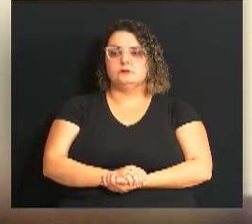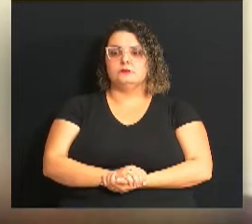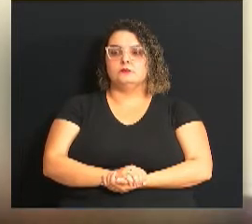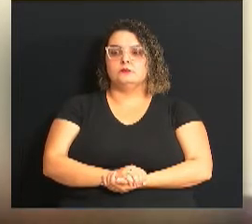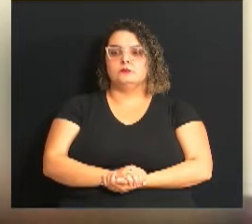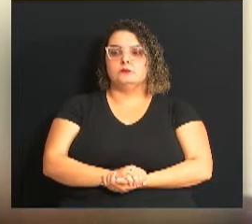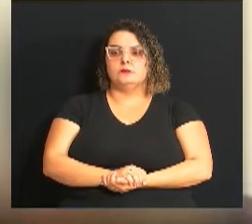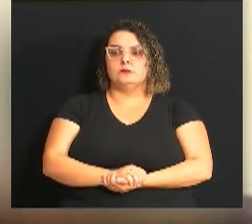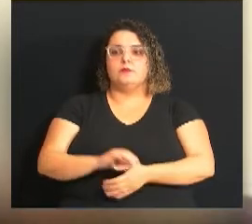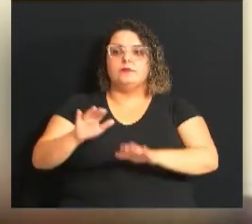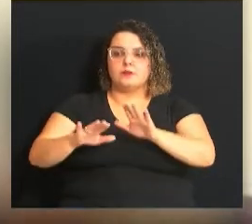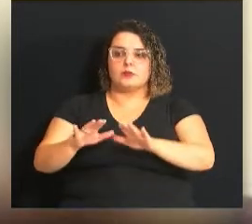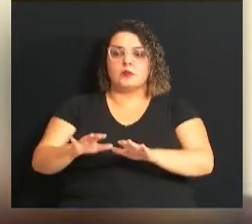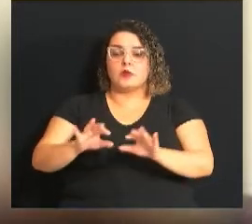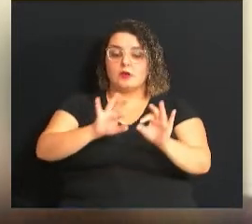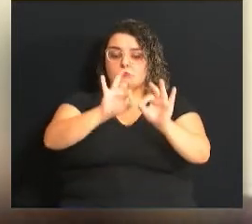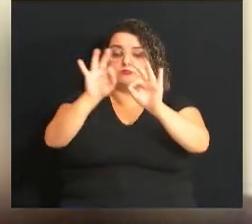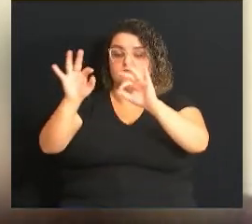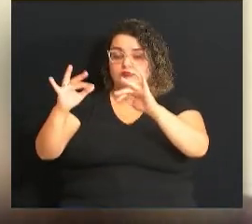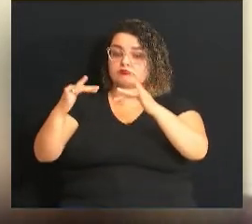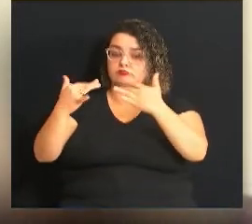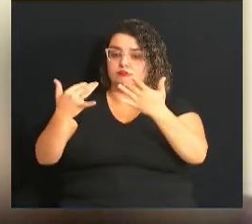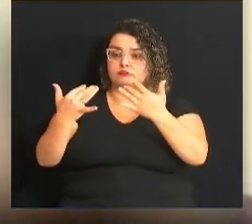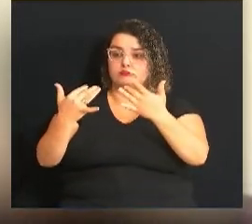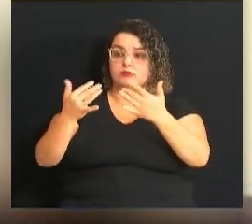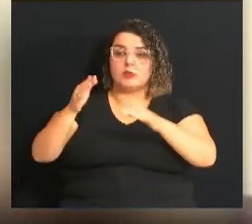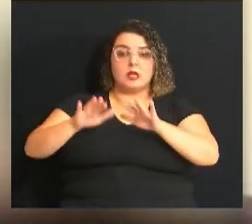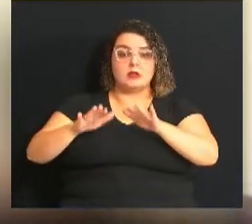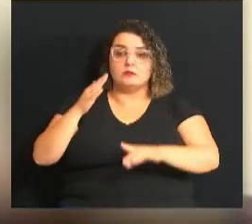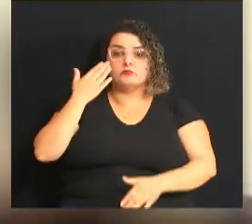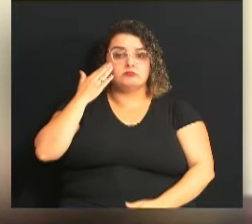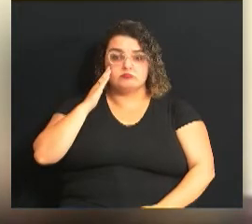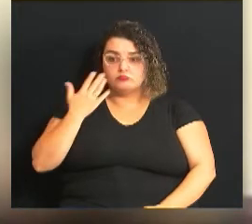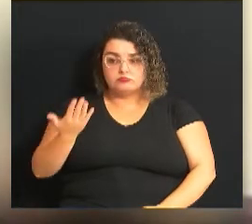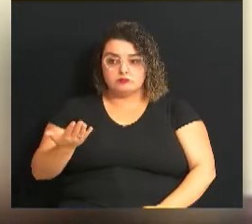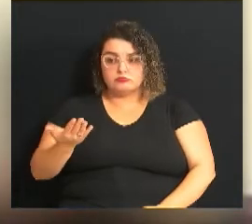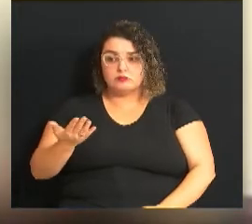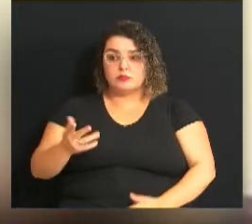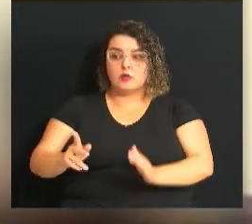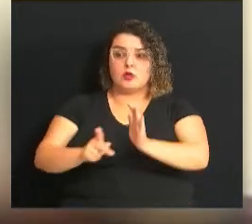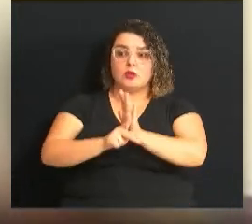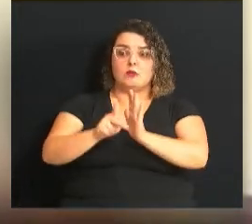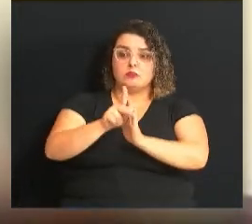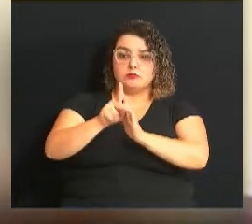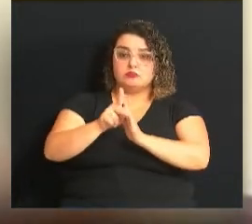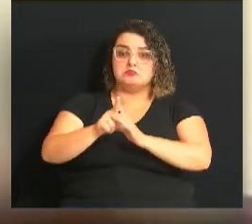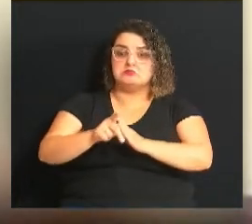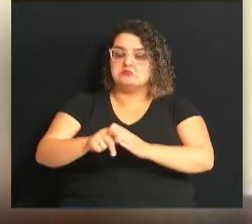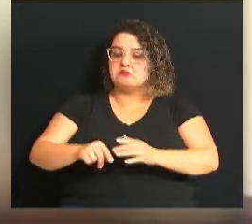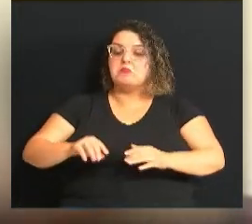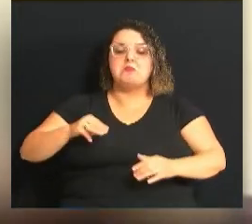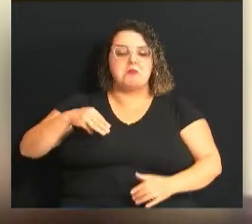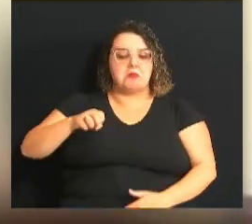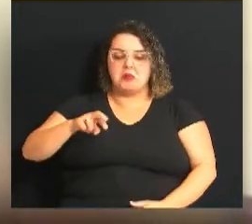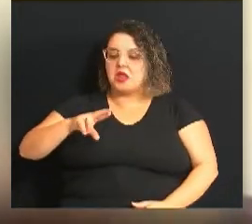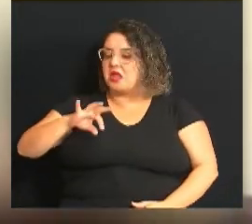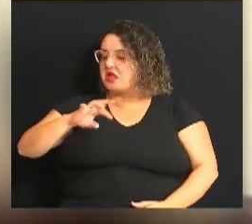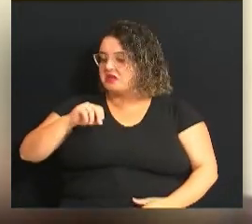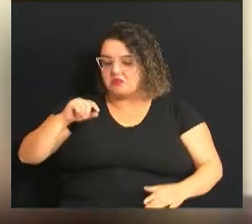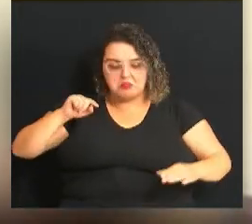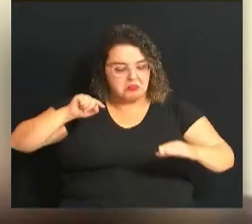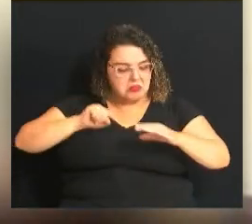a pessoa assiste, está nos assistindo e muitas vezes não entende. Às vezes projetos com grandes méritos, mas o crivo